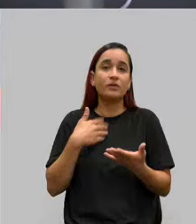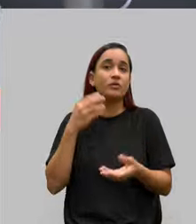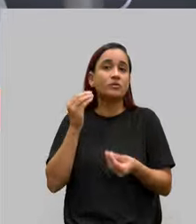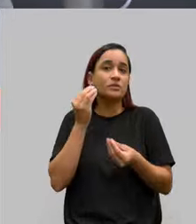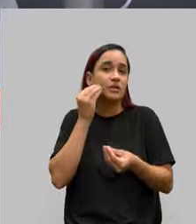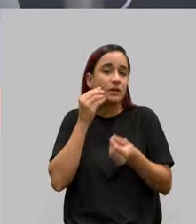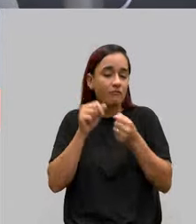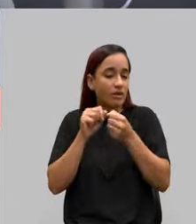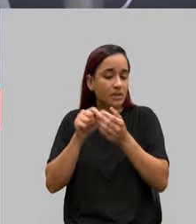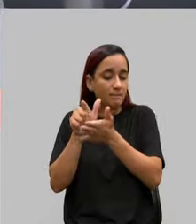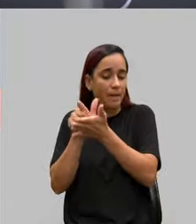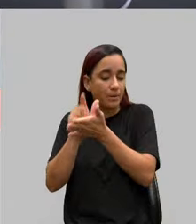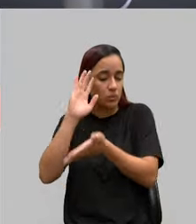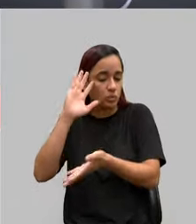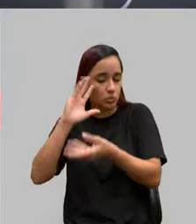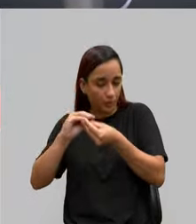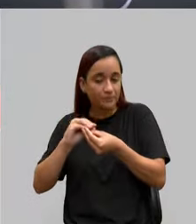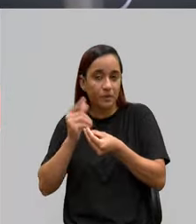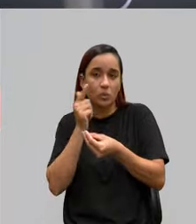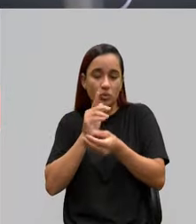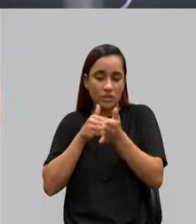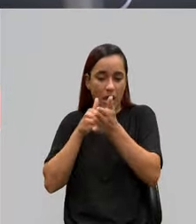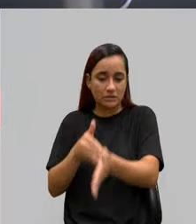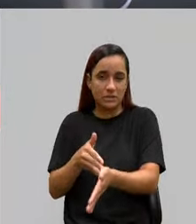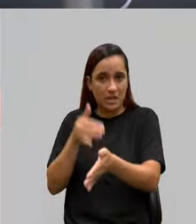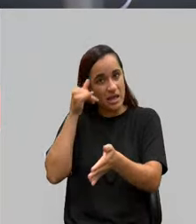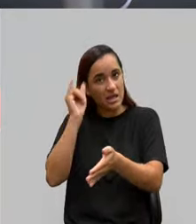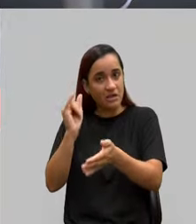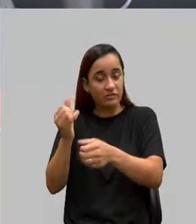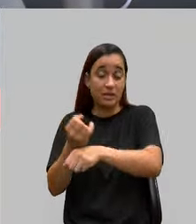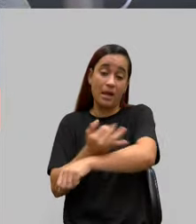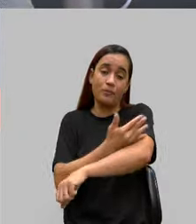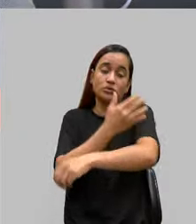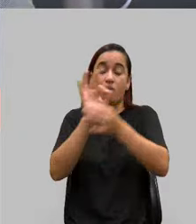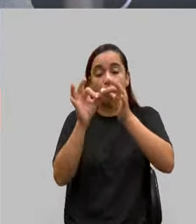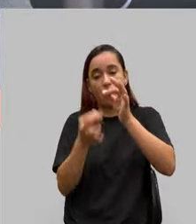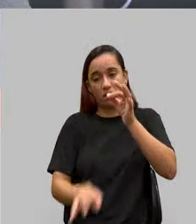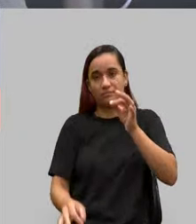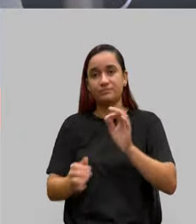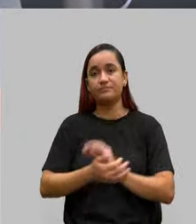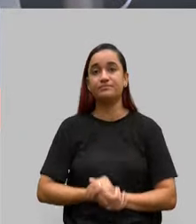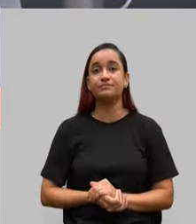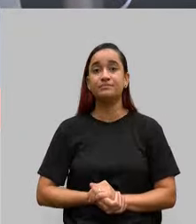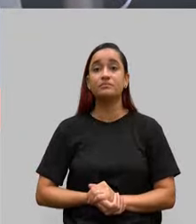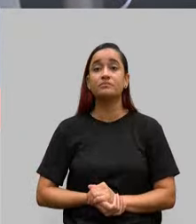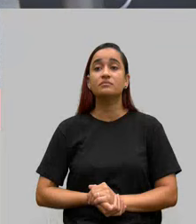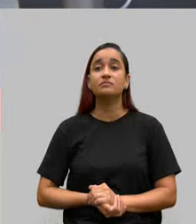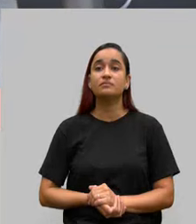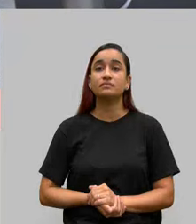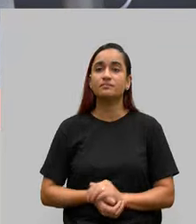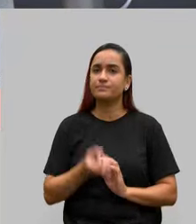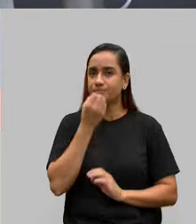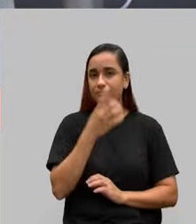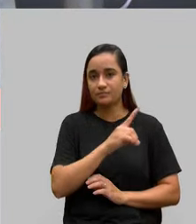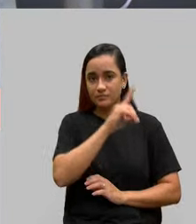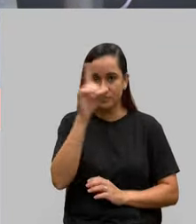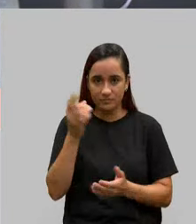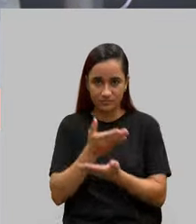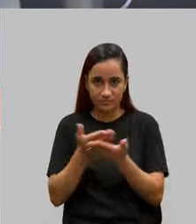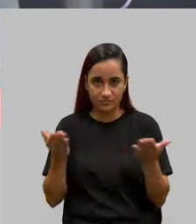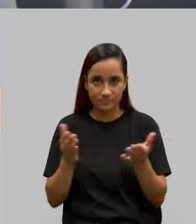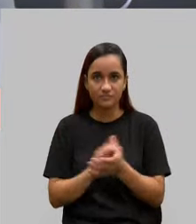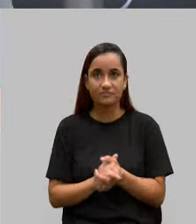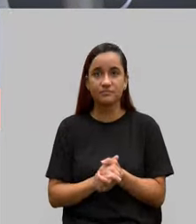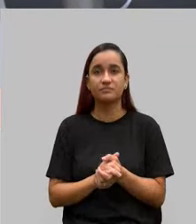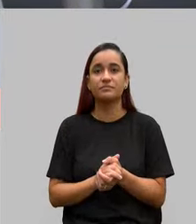papel para que eu não desviasse movido pelas fortes emoções eh Bom dia comp poente